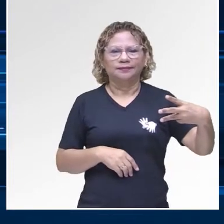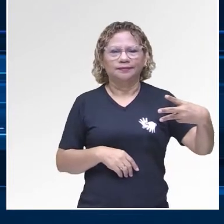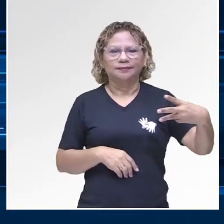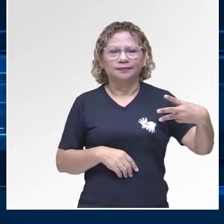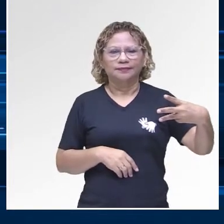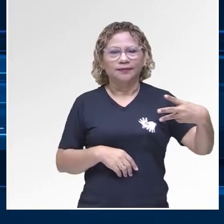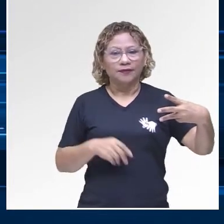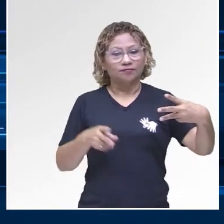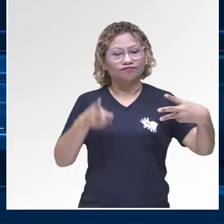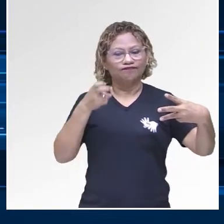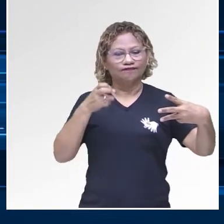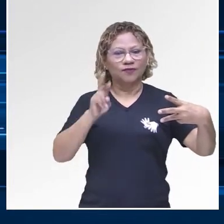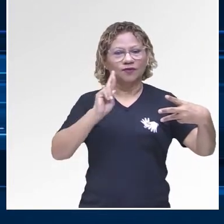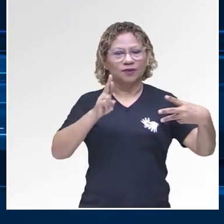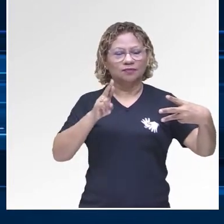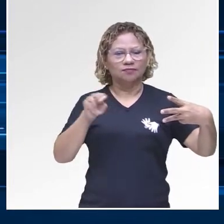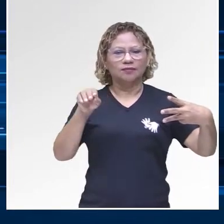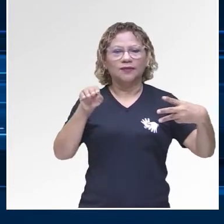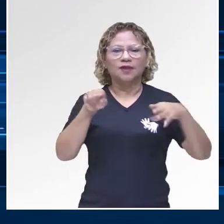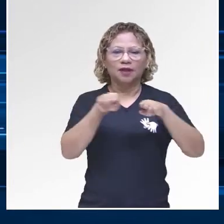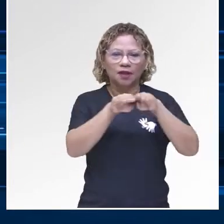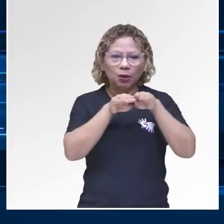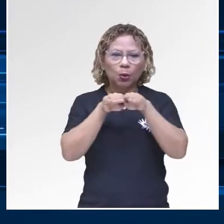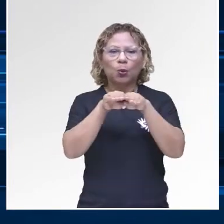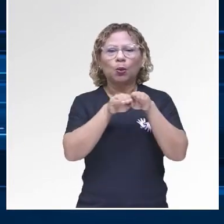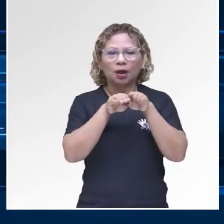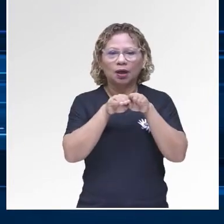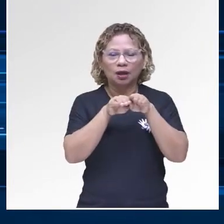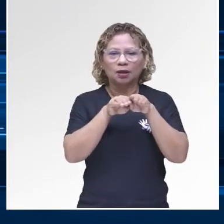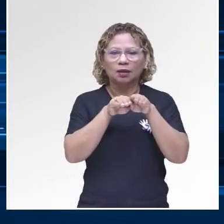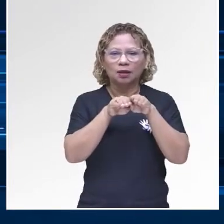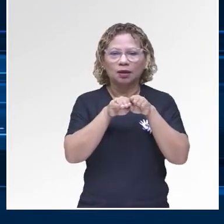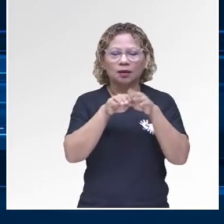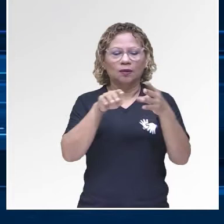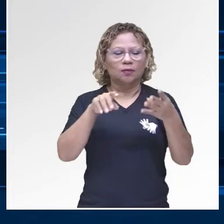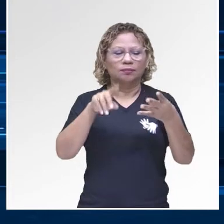O antecessor, né? O sucessor do antecessor.